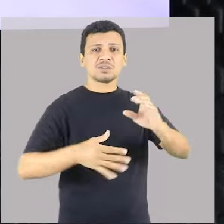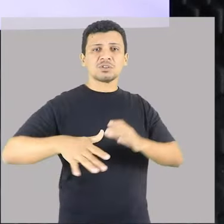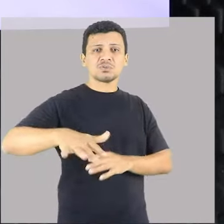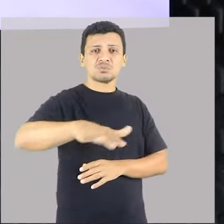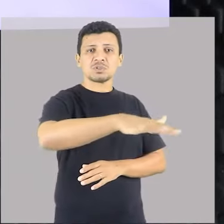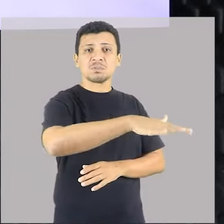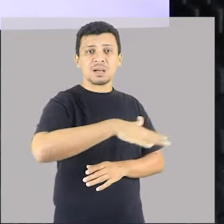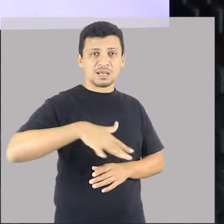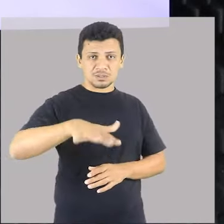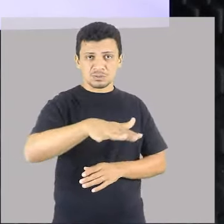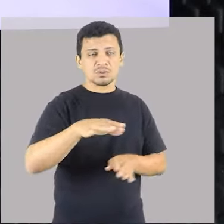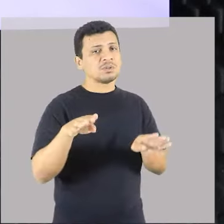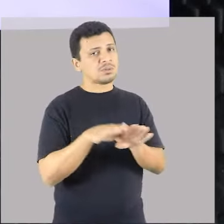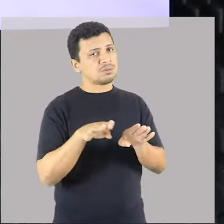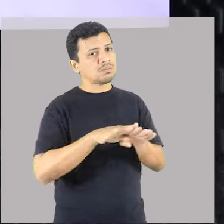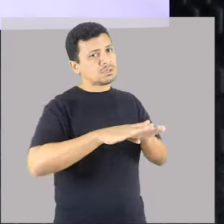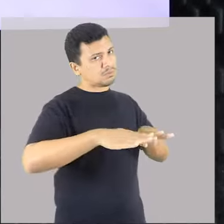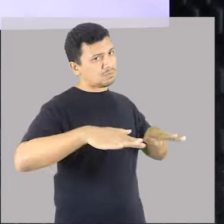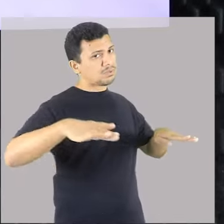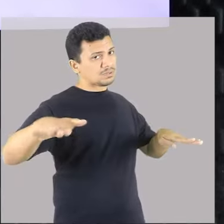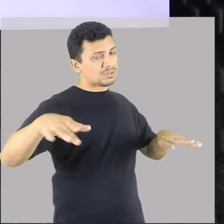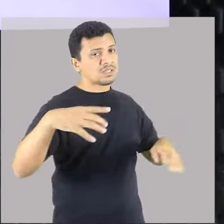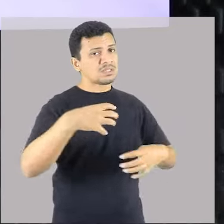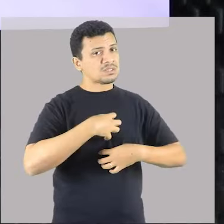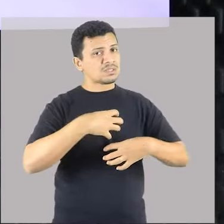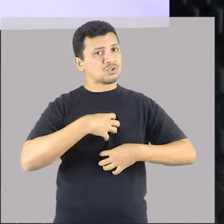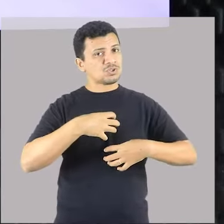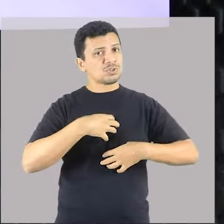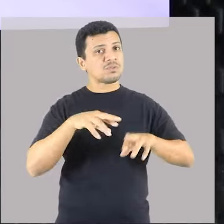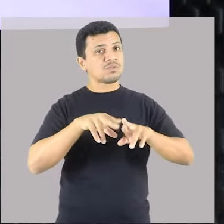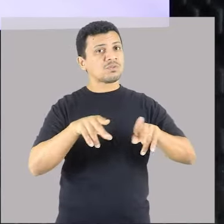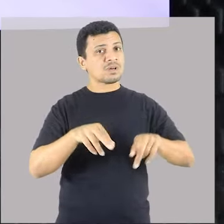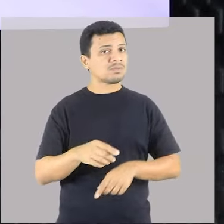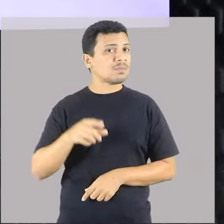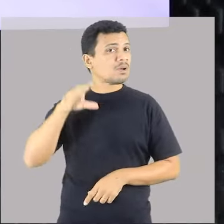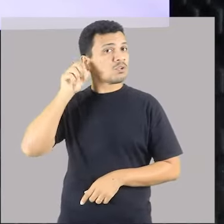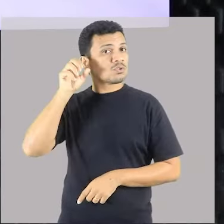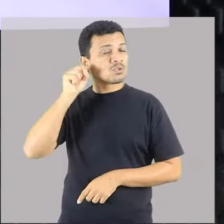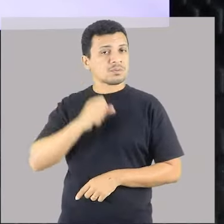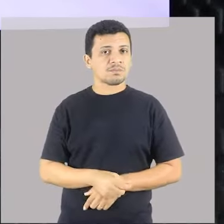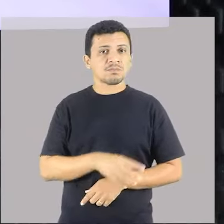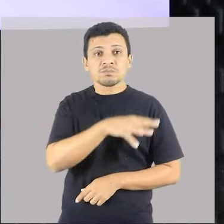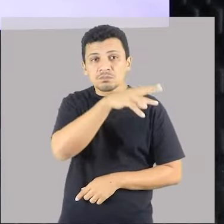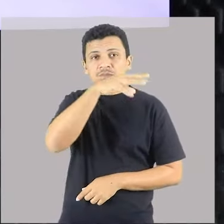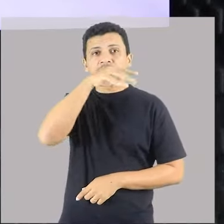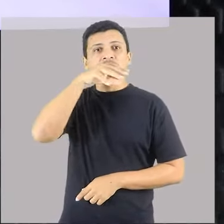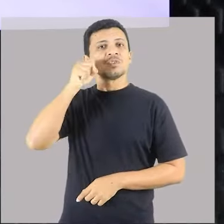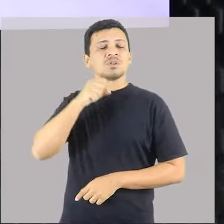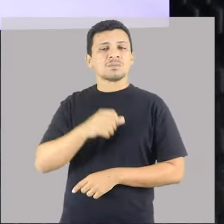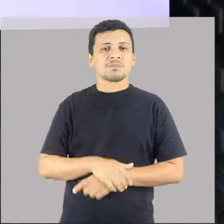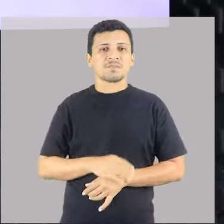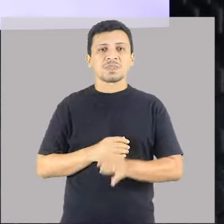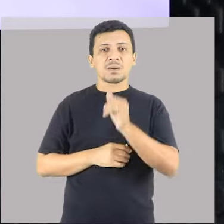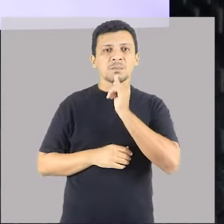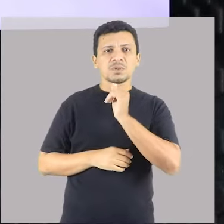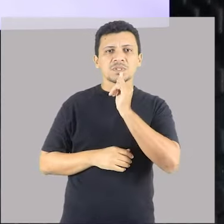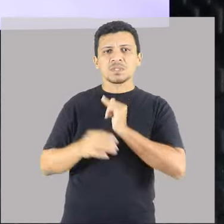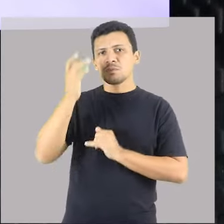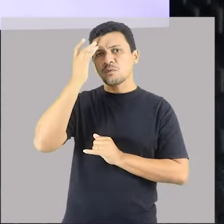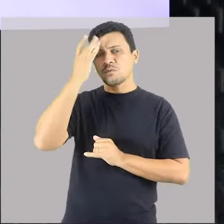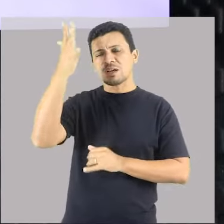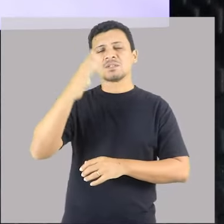espaço e assim da paisagem por vários sentidos por exemplo pelo som pelo cheiro vou dar um exemplo fácil aqui